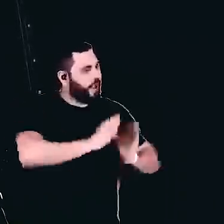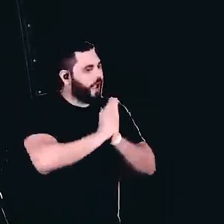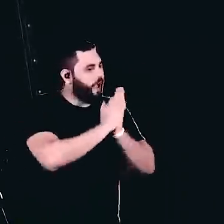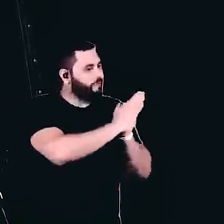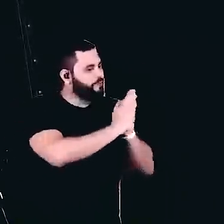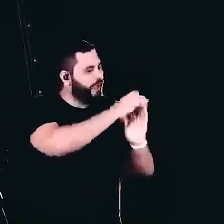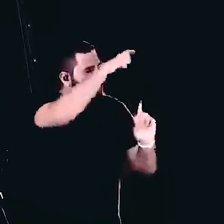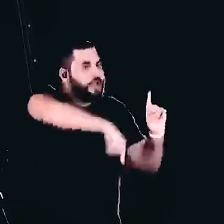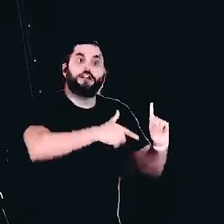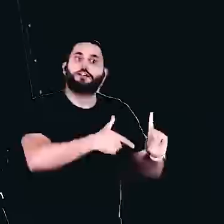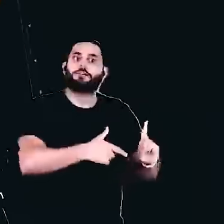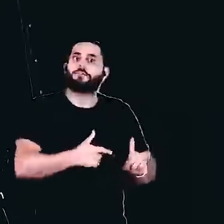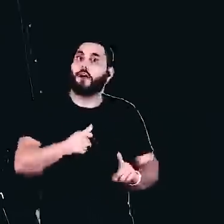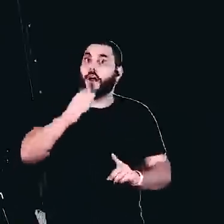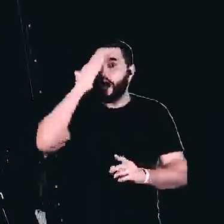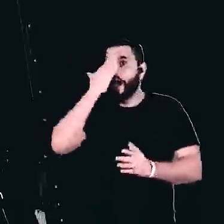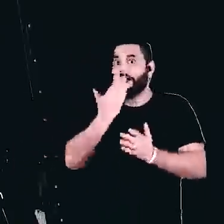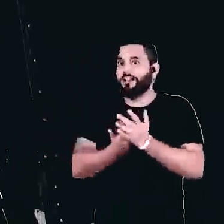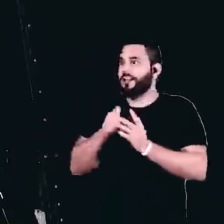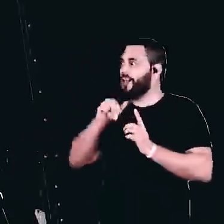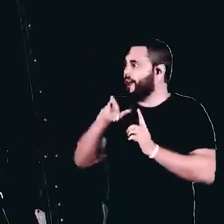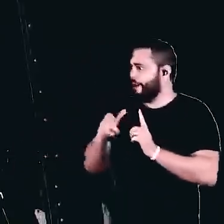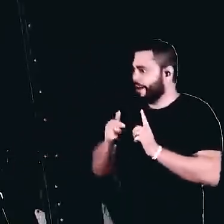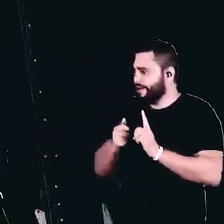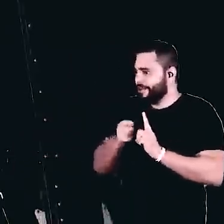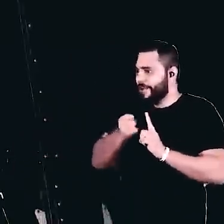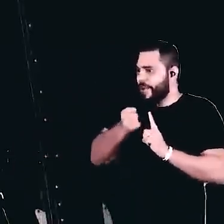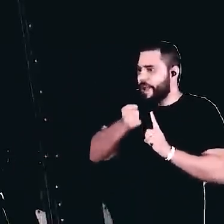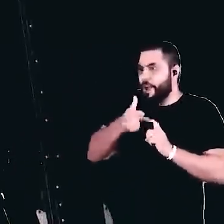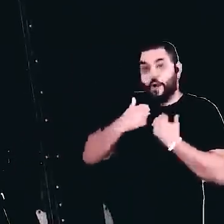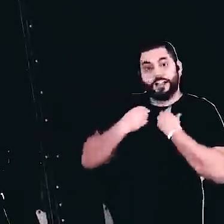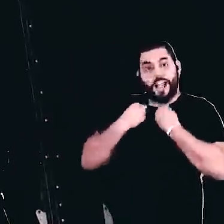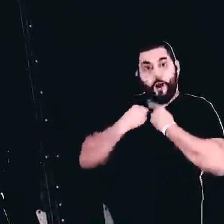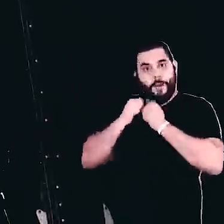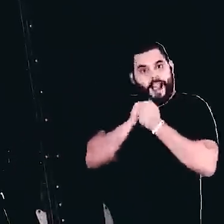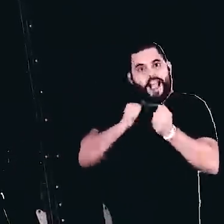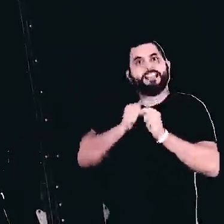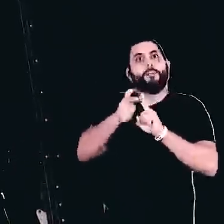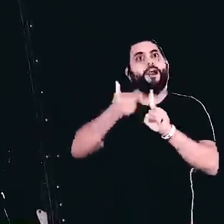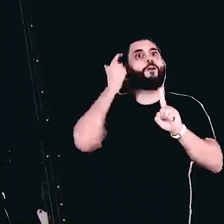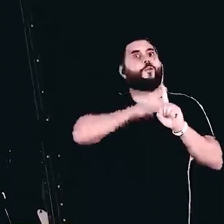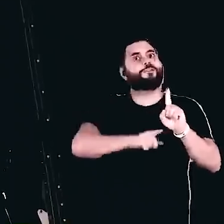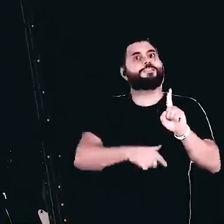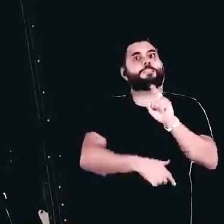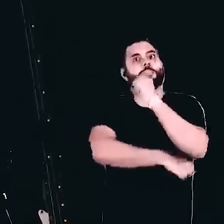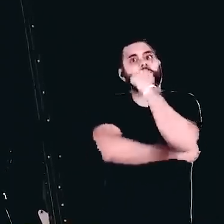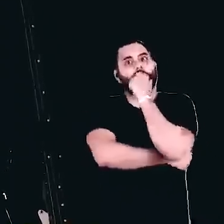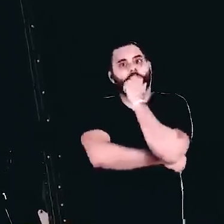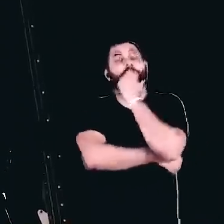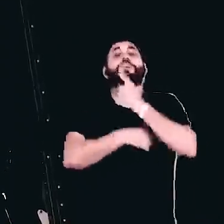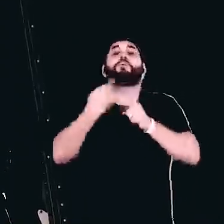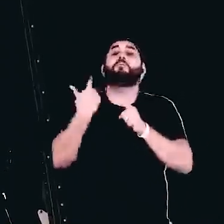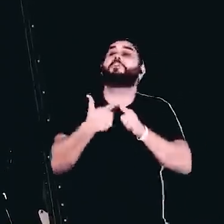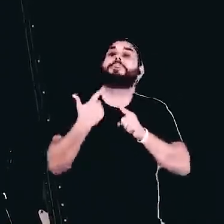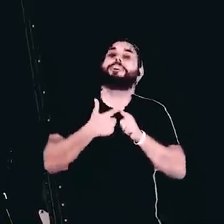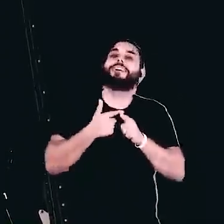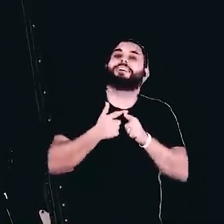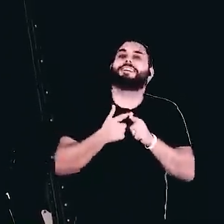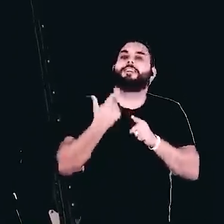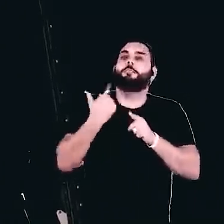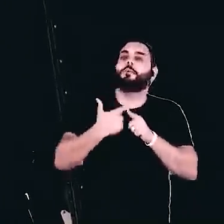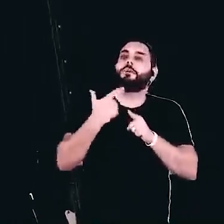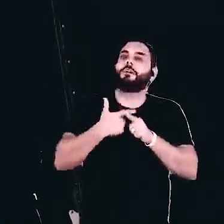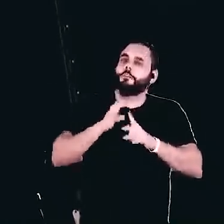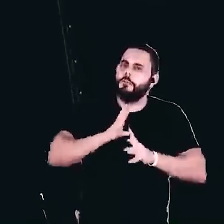essa boneca, gente. Acredite, Laura quase rasga a roupa, mas ela vestiu. Por quê? Porque há